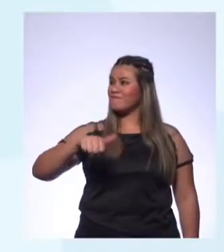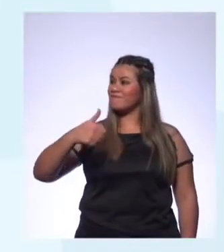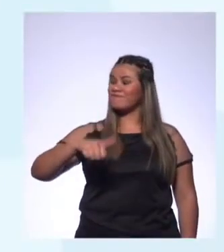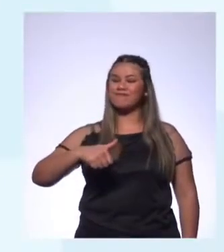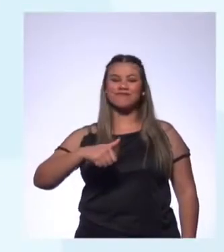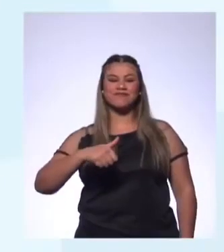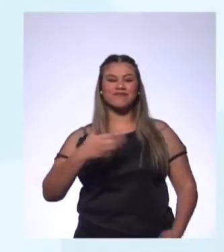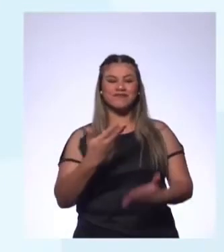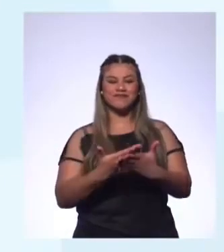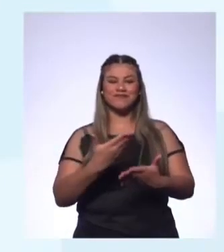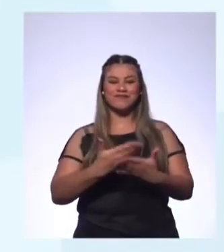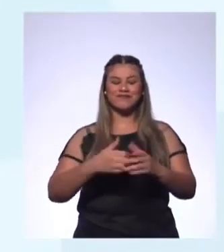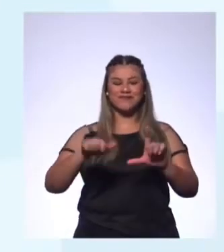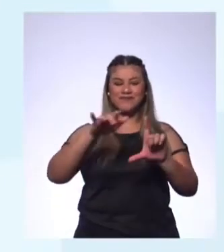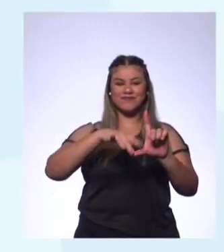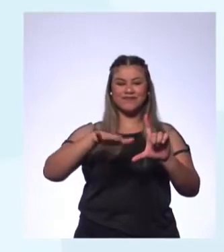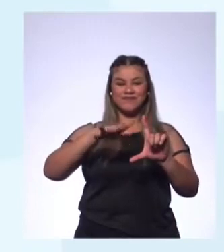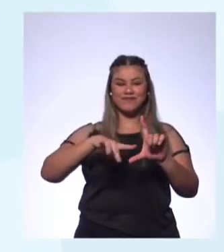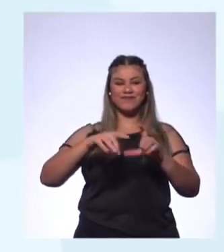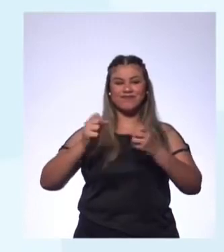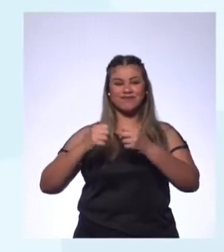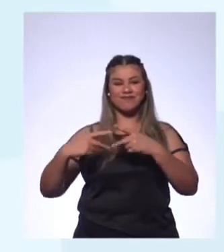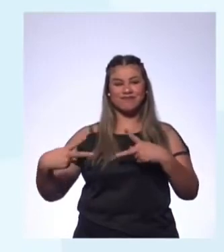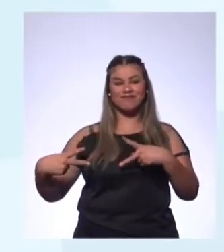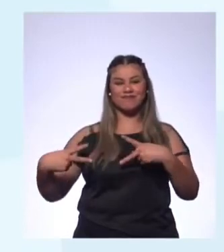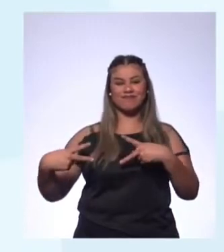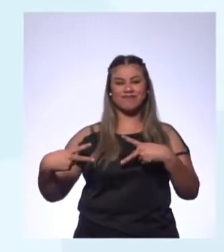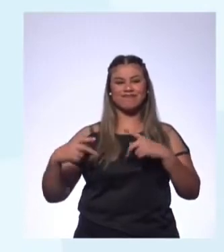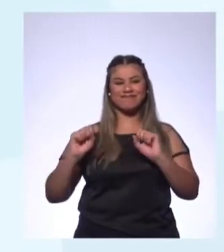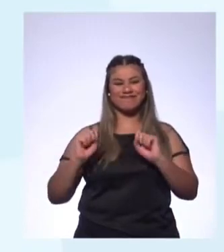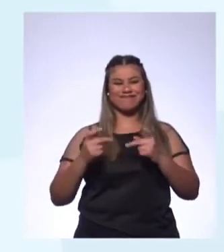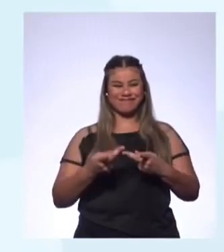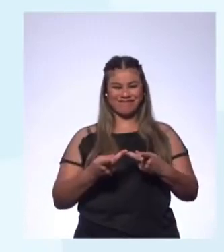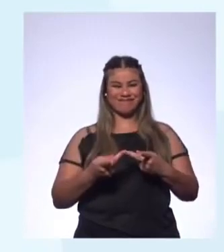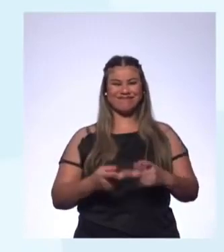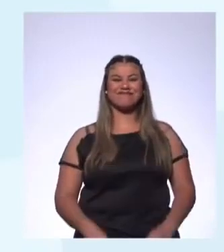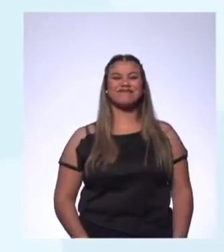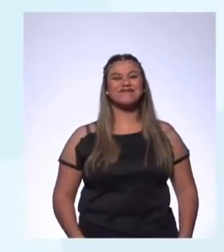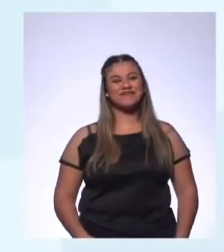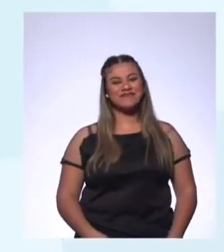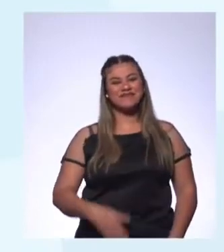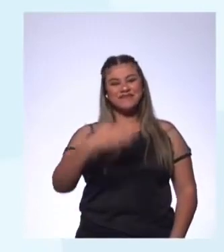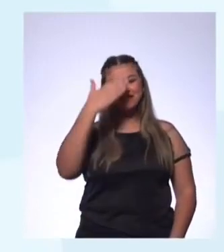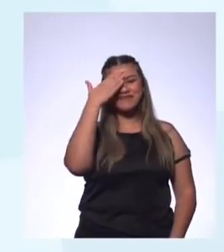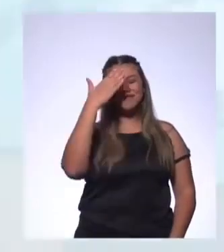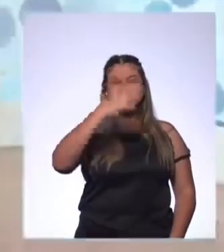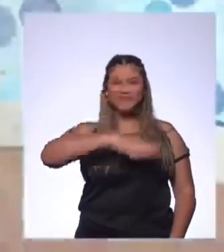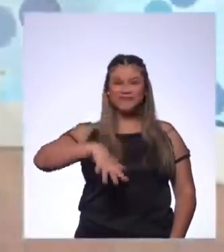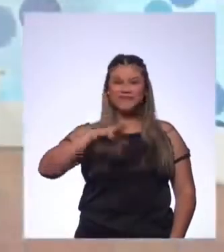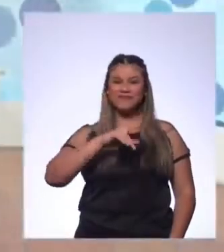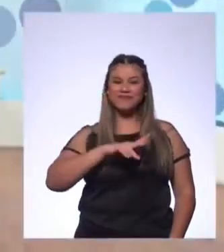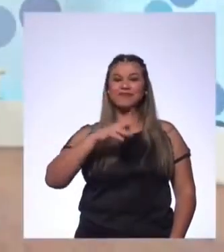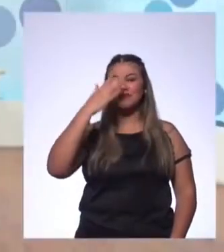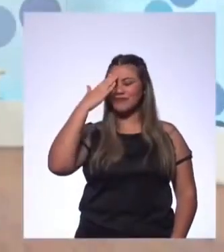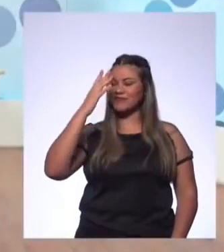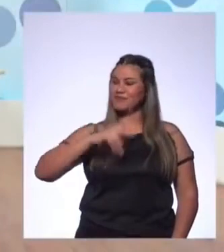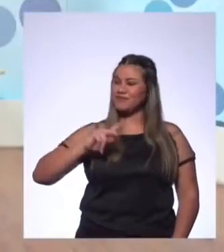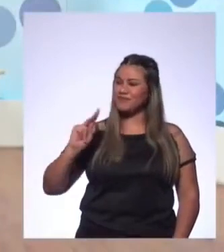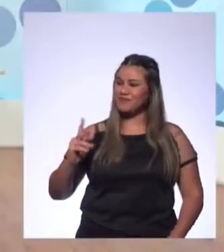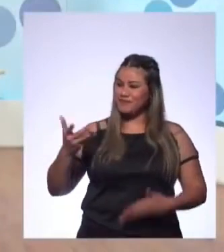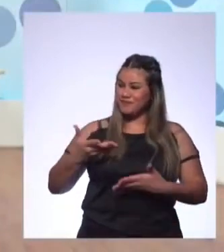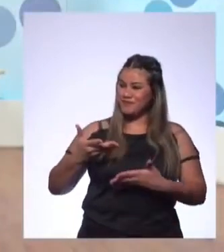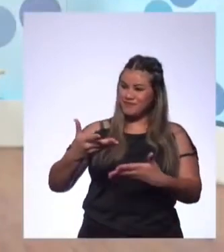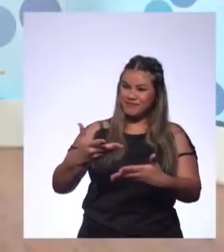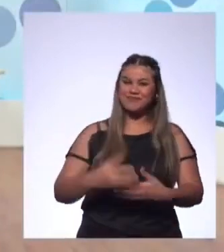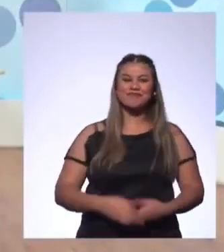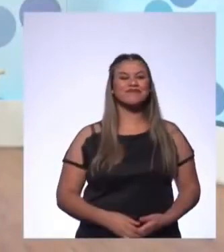da aula. Tem o QR Code e tem o link, ok? E é isso por hoje. Muito obrigada, professor. Obrigado pelo convite,